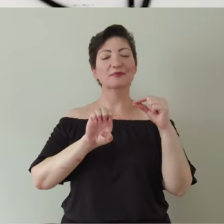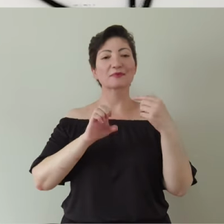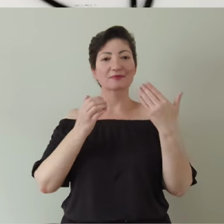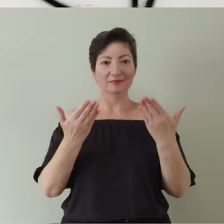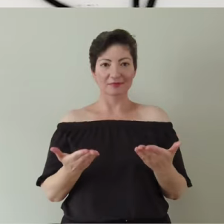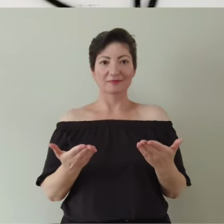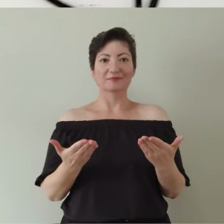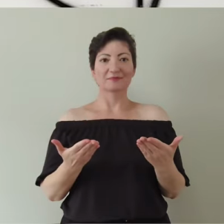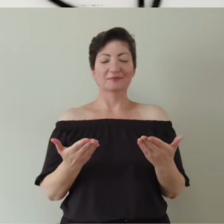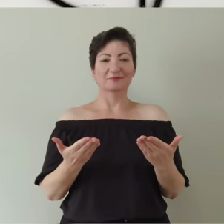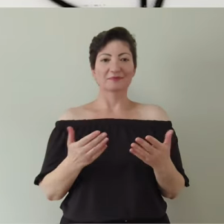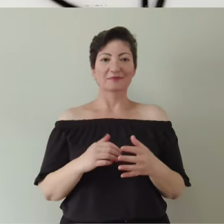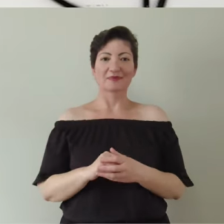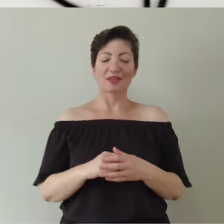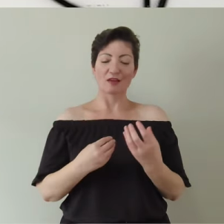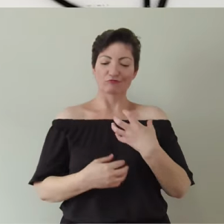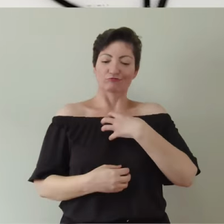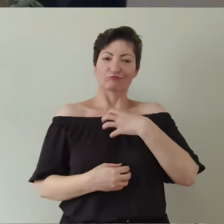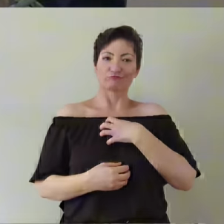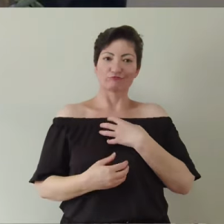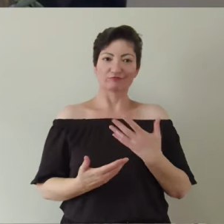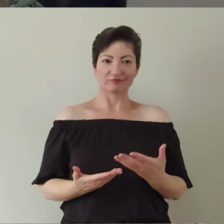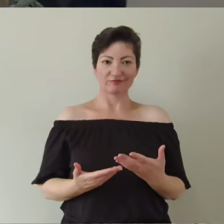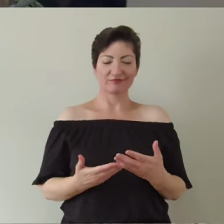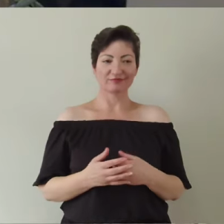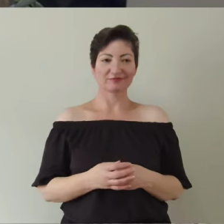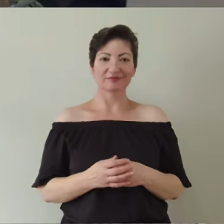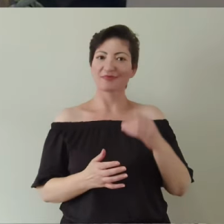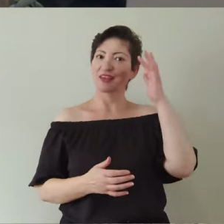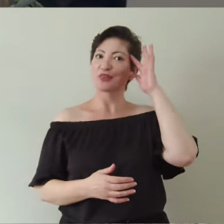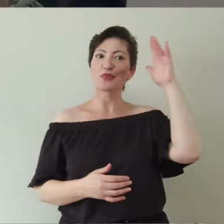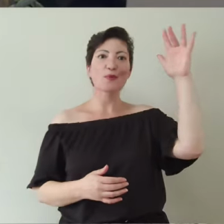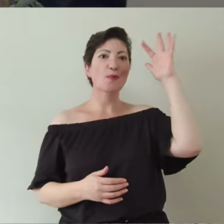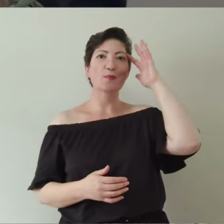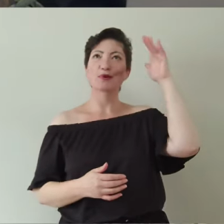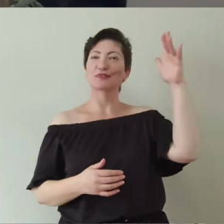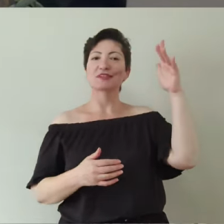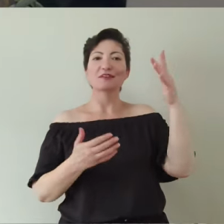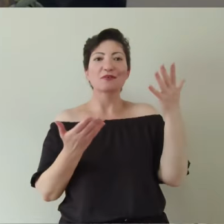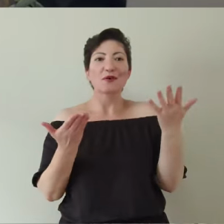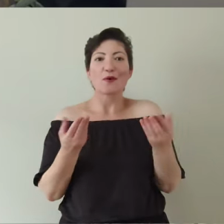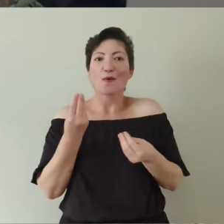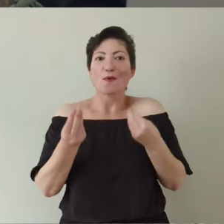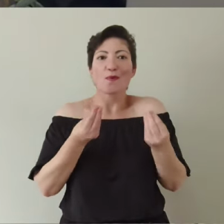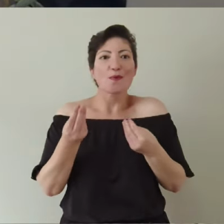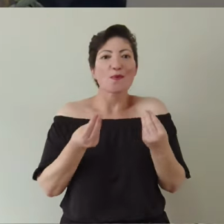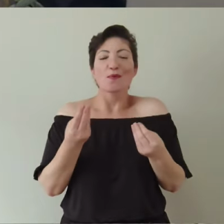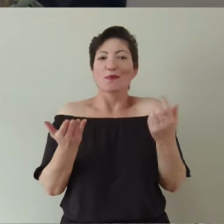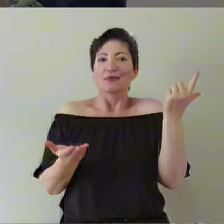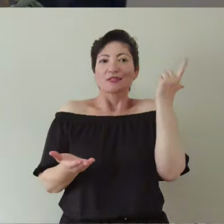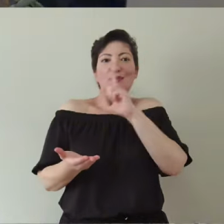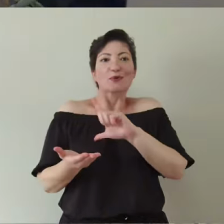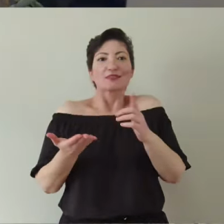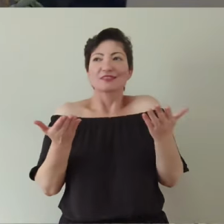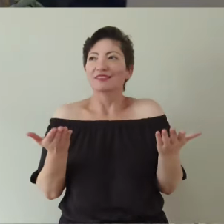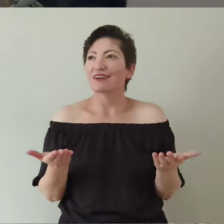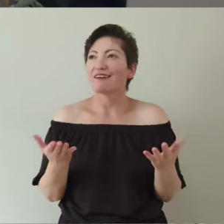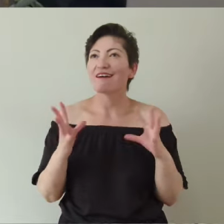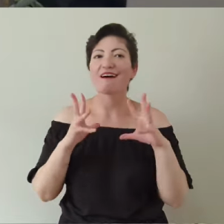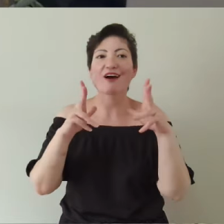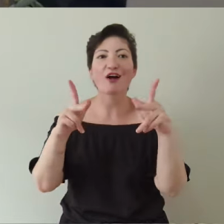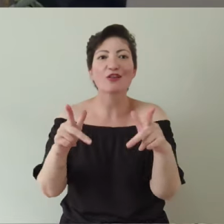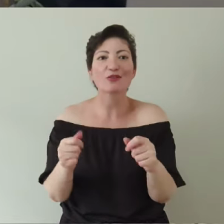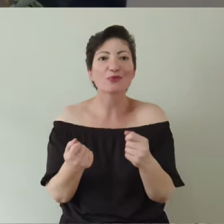embasamento, a gente sempre teve isso junto com a gente. E a gente não imaginava que ia tomar a proporção que tomou e chegar onde